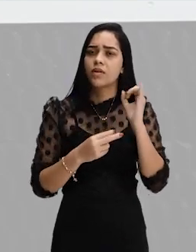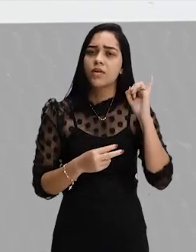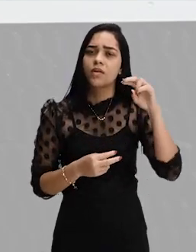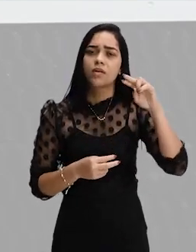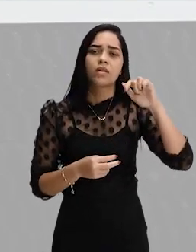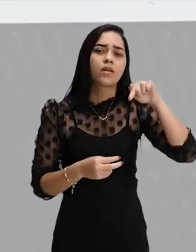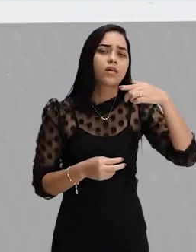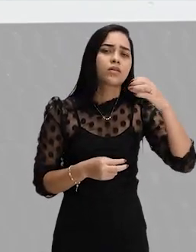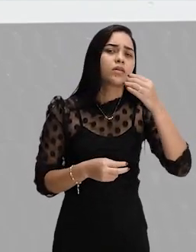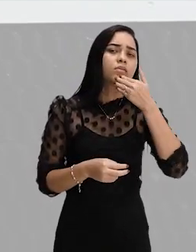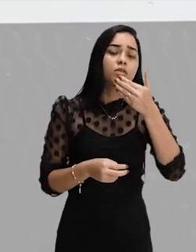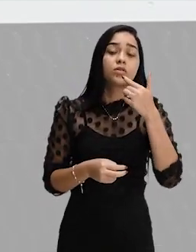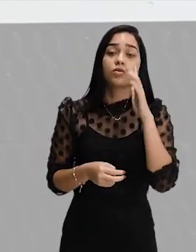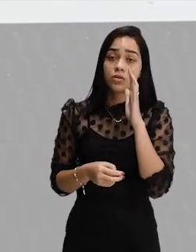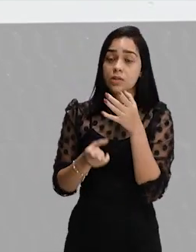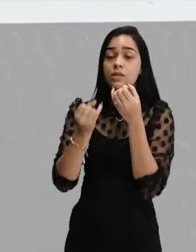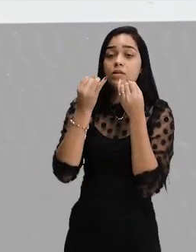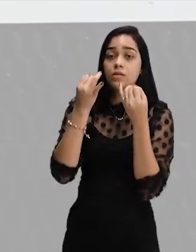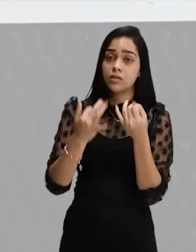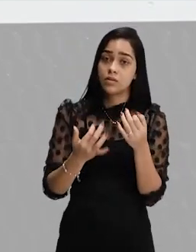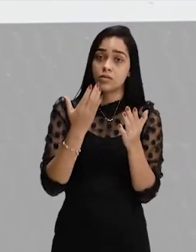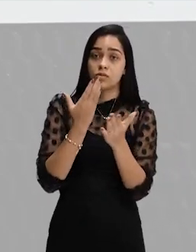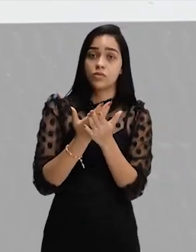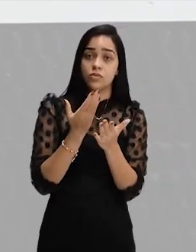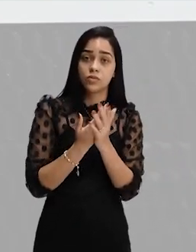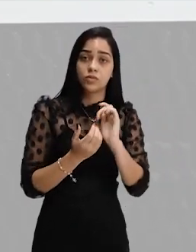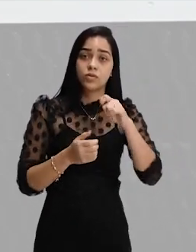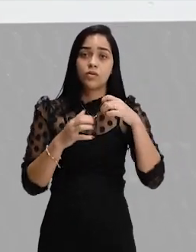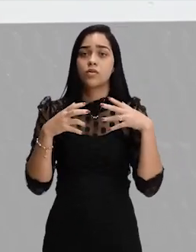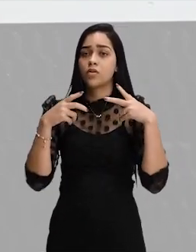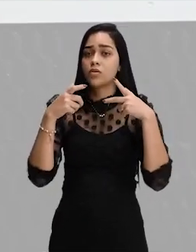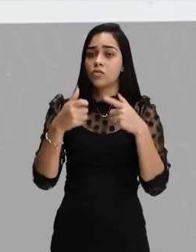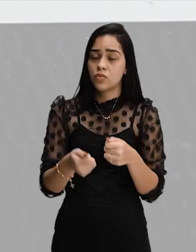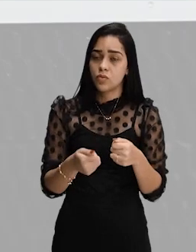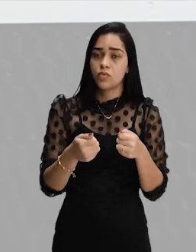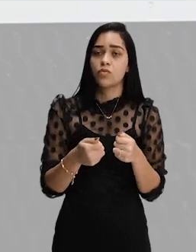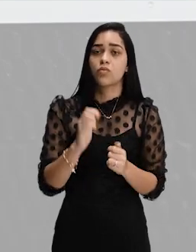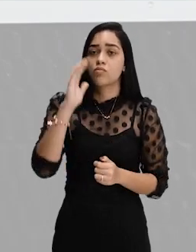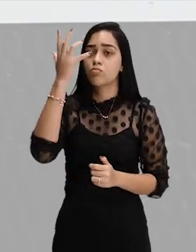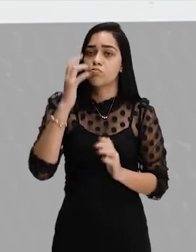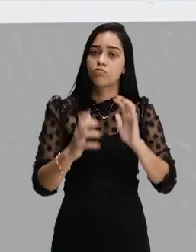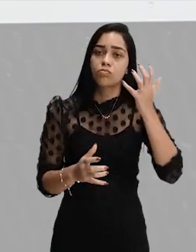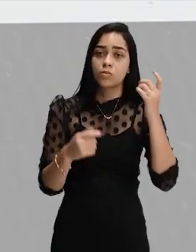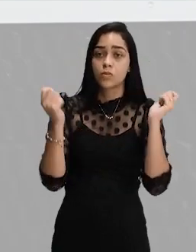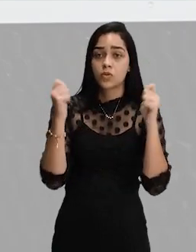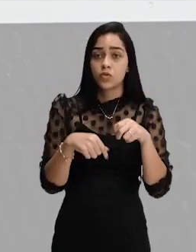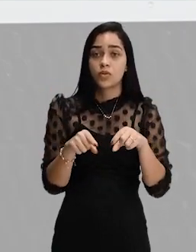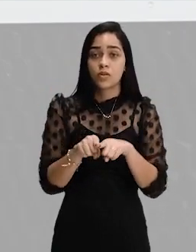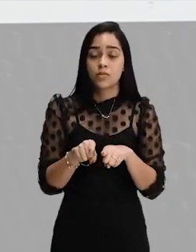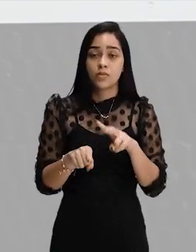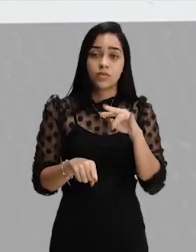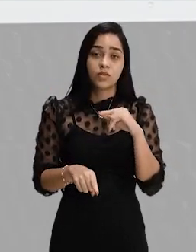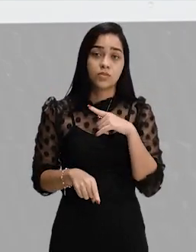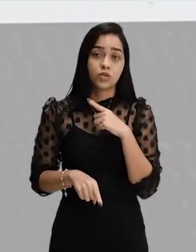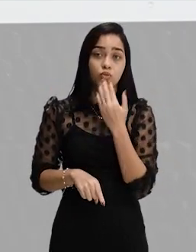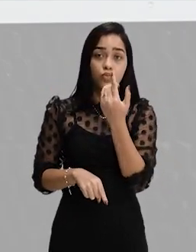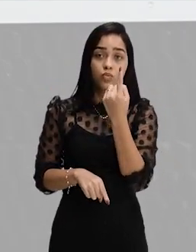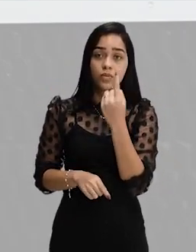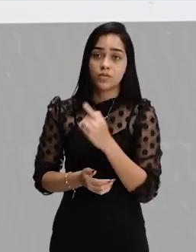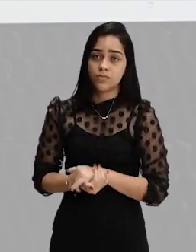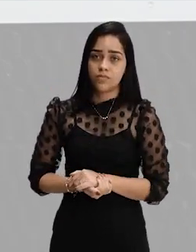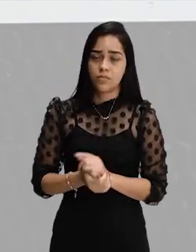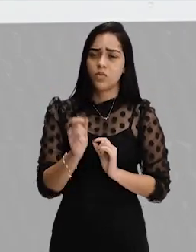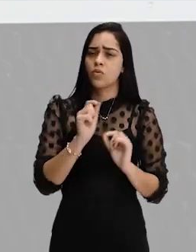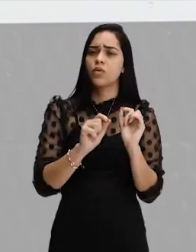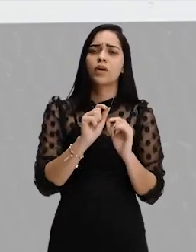pedindo. Eu falei para você que o estudo do sinal vai te dar todas as situações possíveis. E a inequação vai te pedir uma coisa. O que